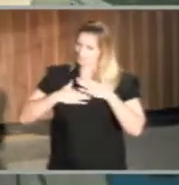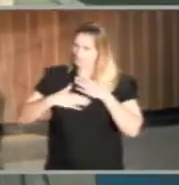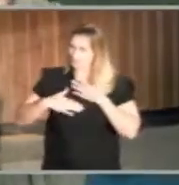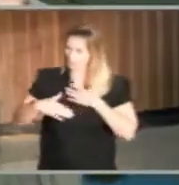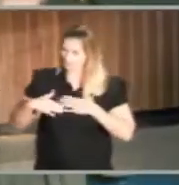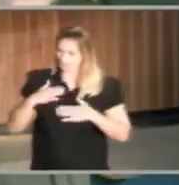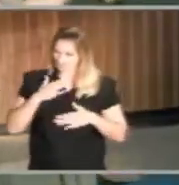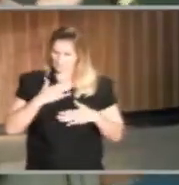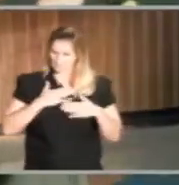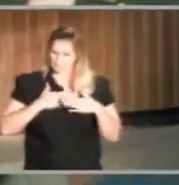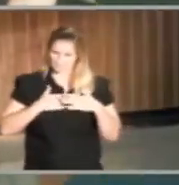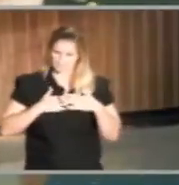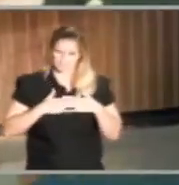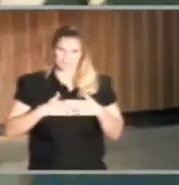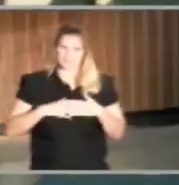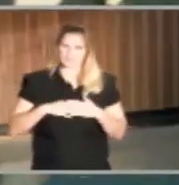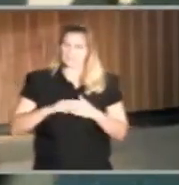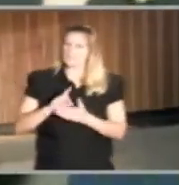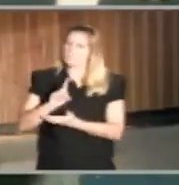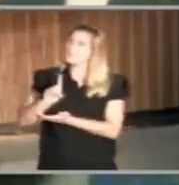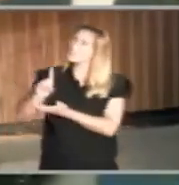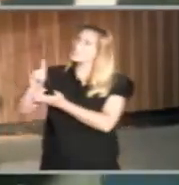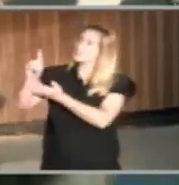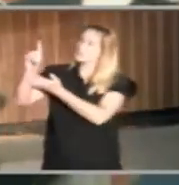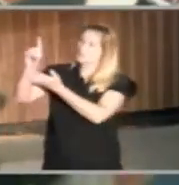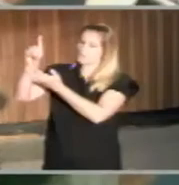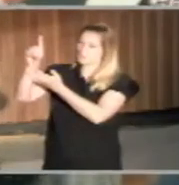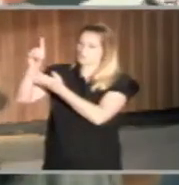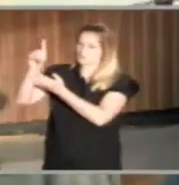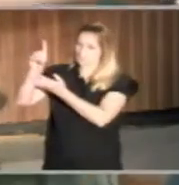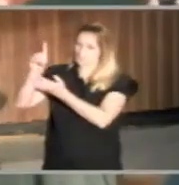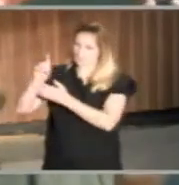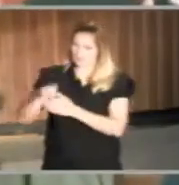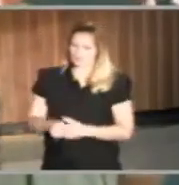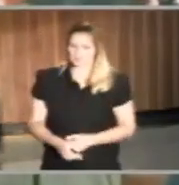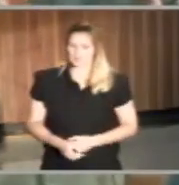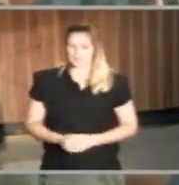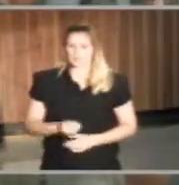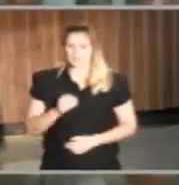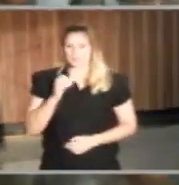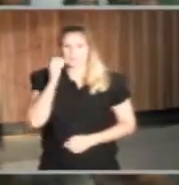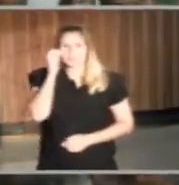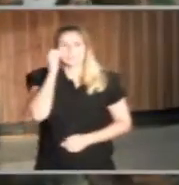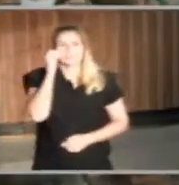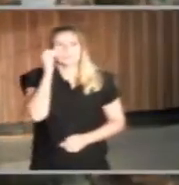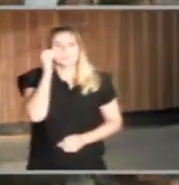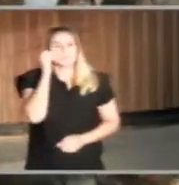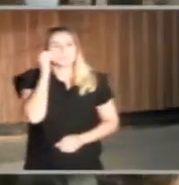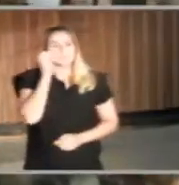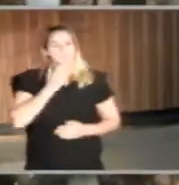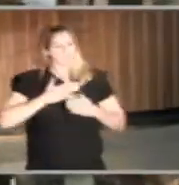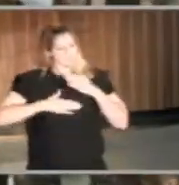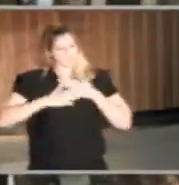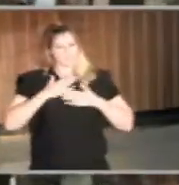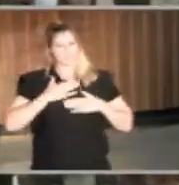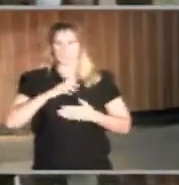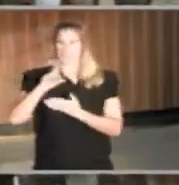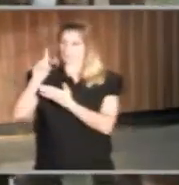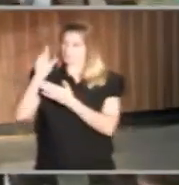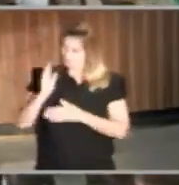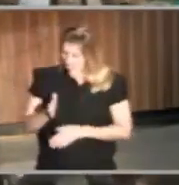no meu Deus. Quantos aqui já experimentaram descansar no seu Deus? Ah, coisa